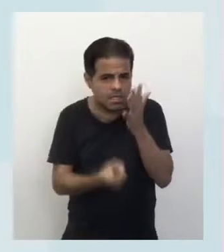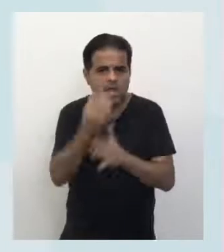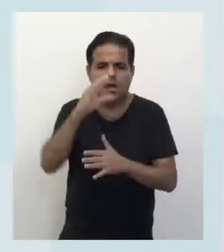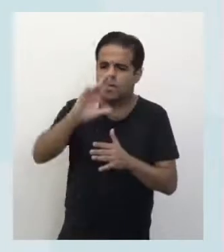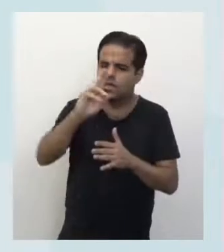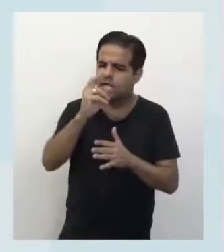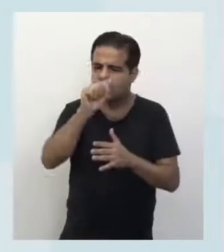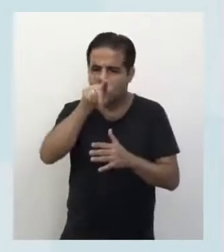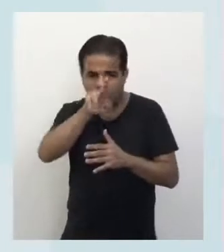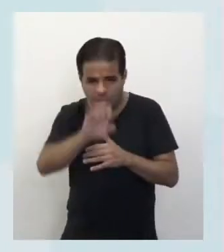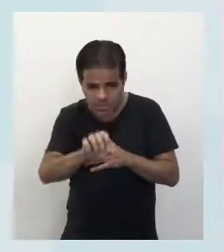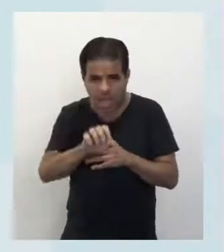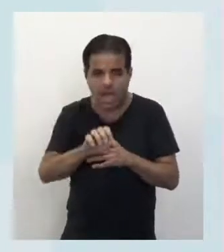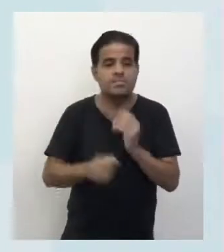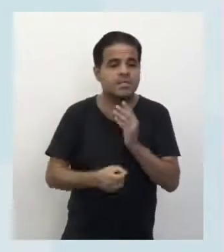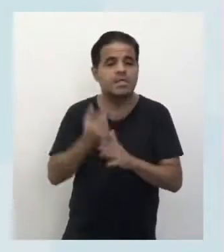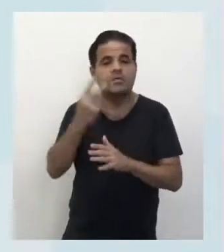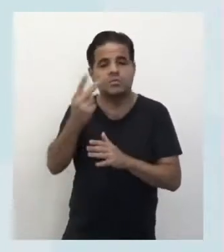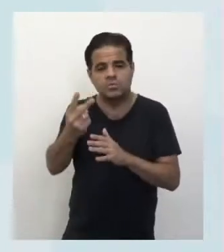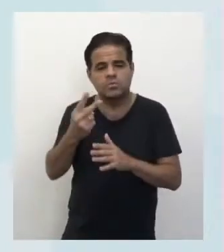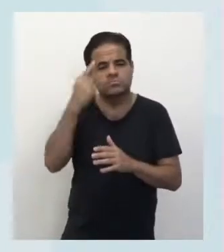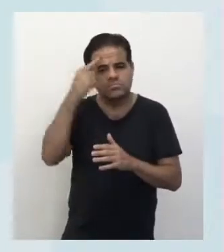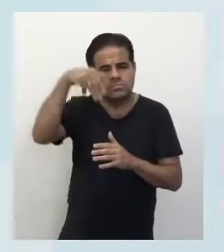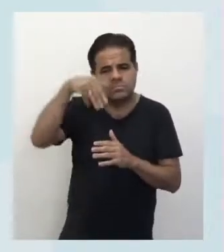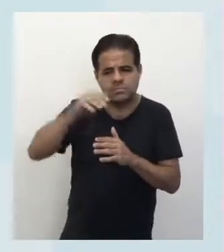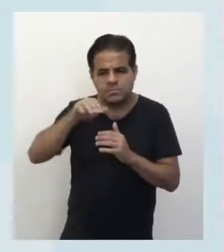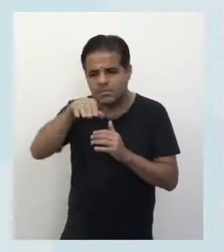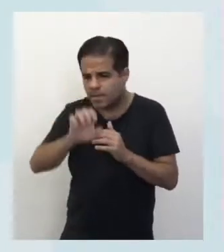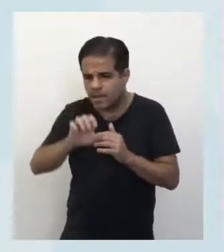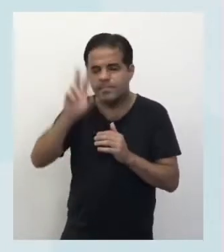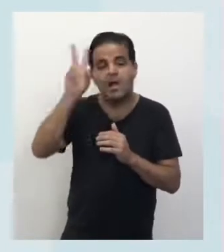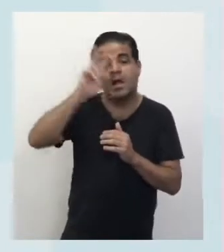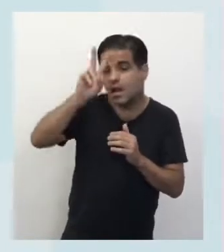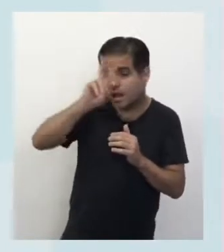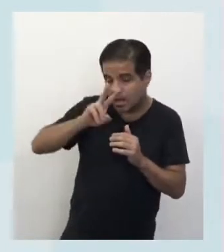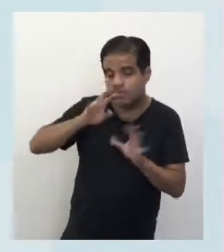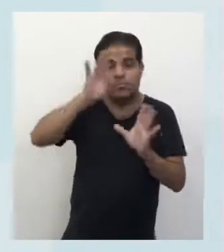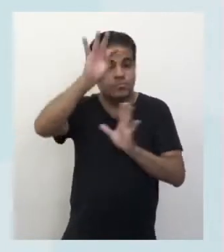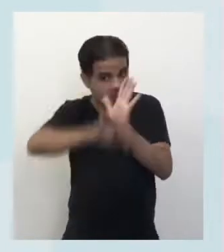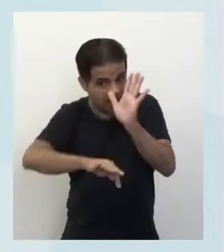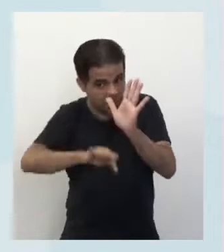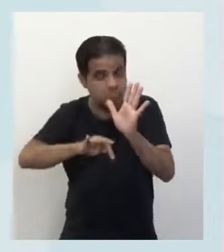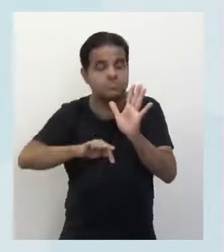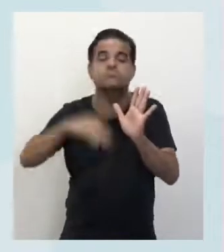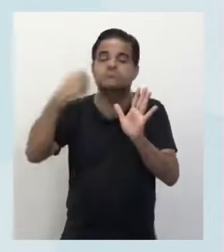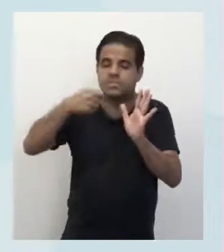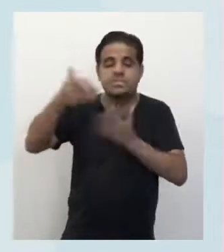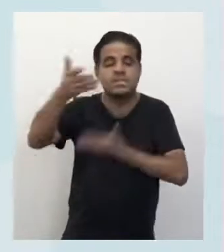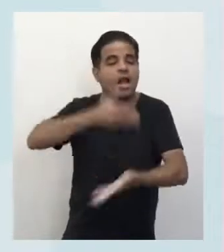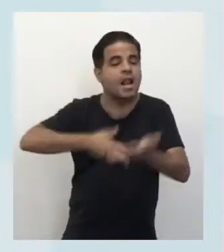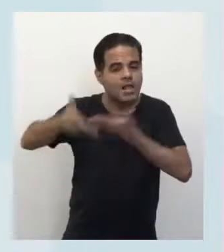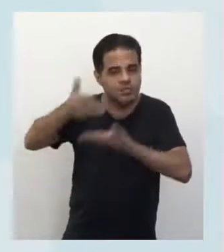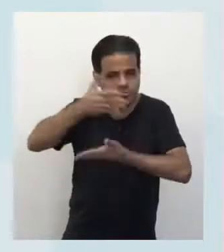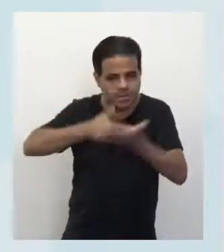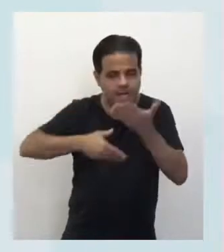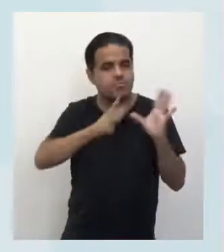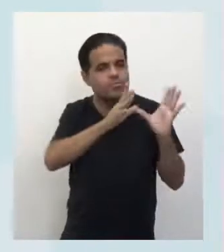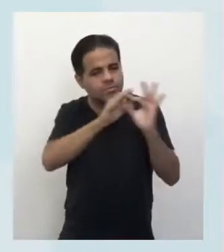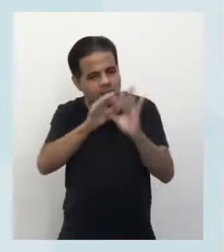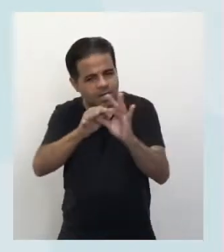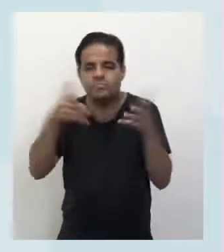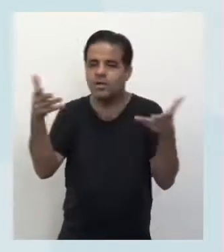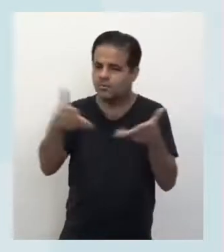a imagem 2 para a produção de um meme. Lembre-se de que o texto deve ser relacionado ao contexto